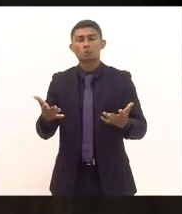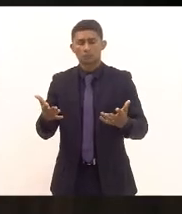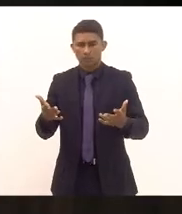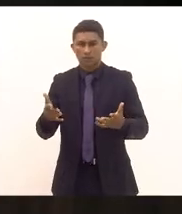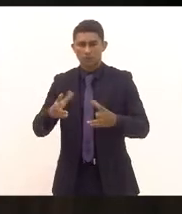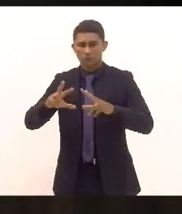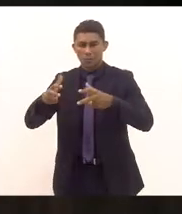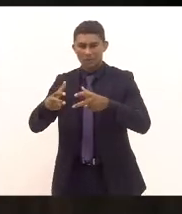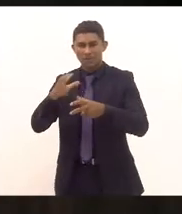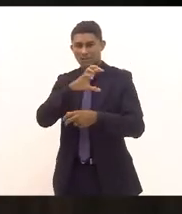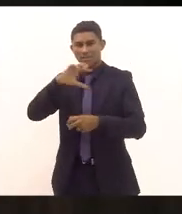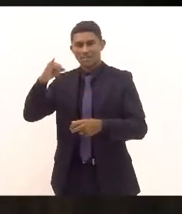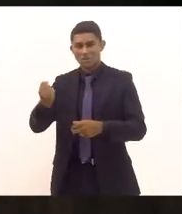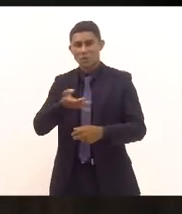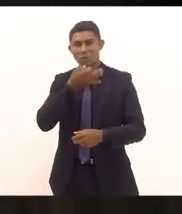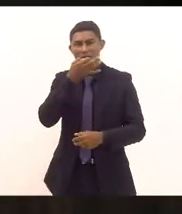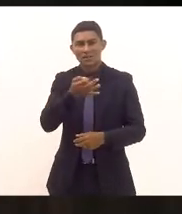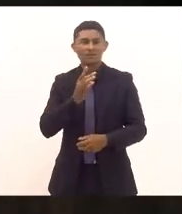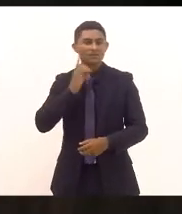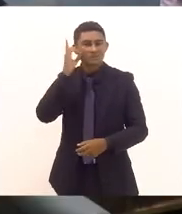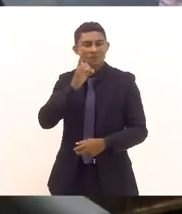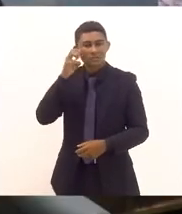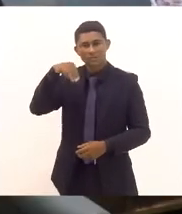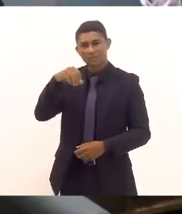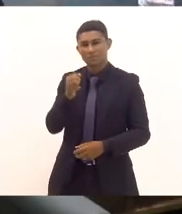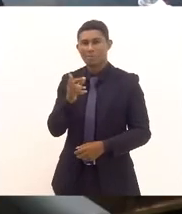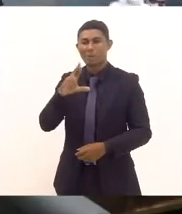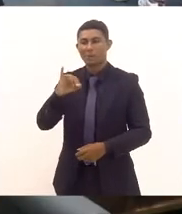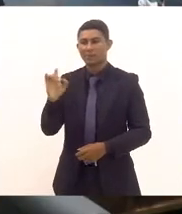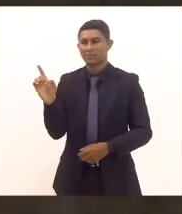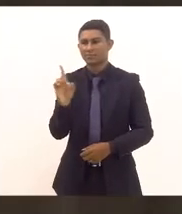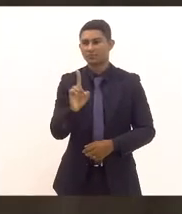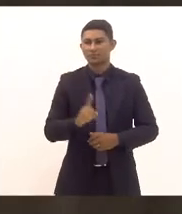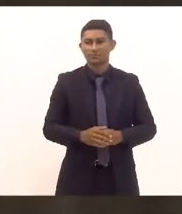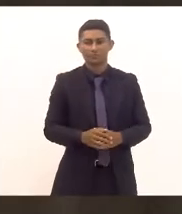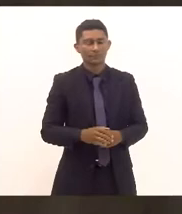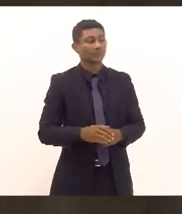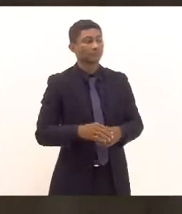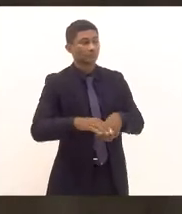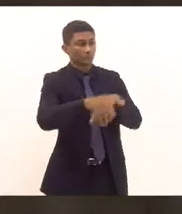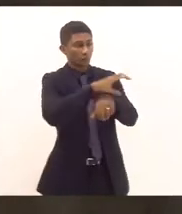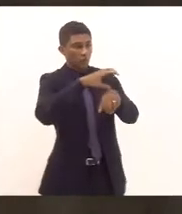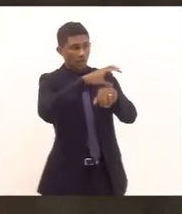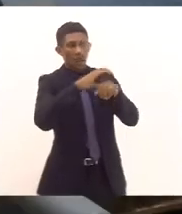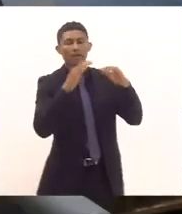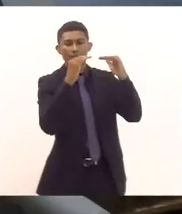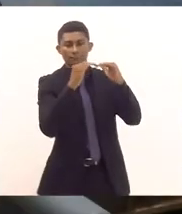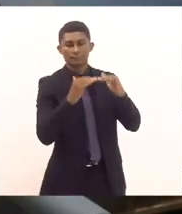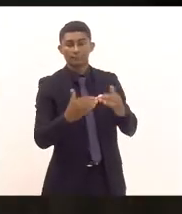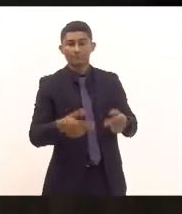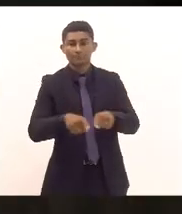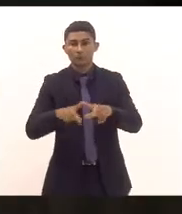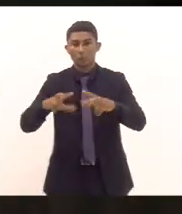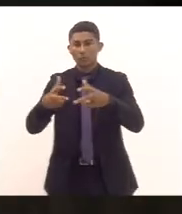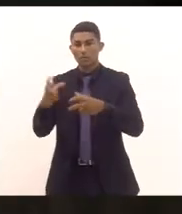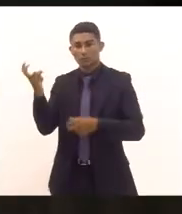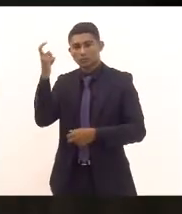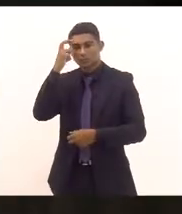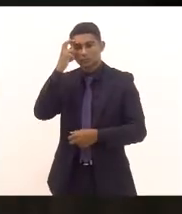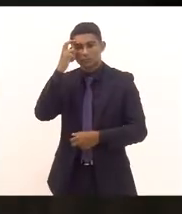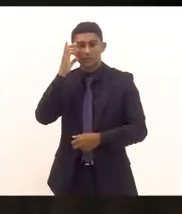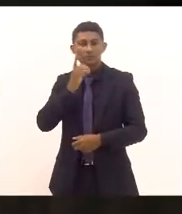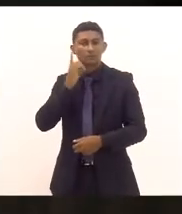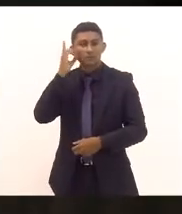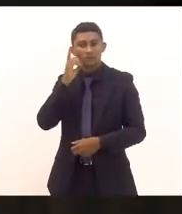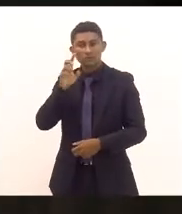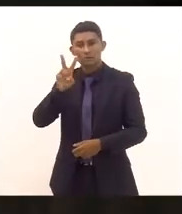pela comissão de correção precisa pintado massa passiva parecer pela constitucionalidade Presidente pela comissão de Cultura adaptado